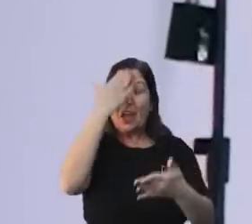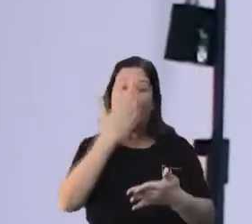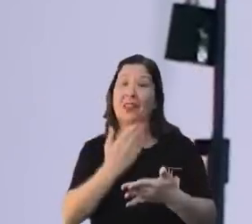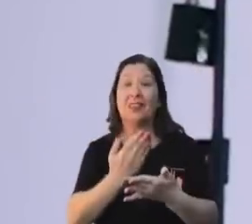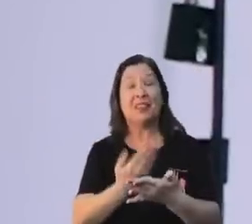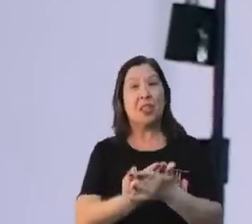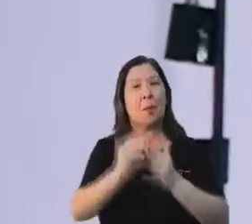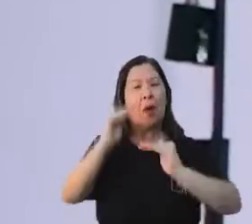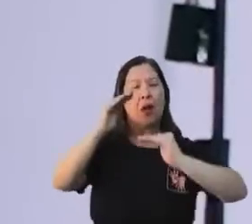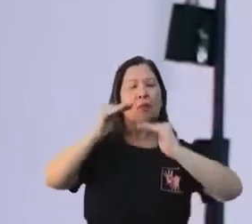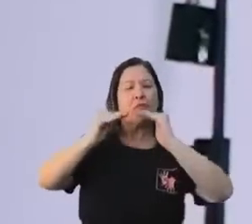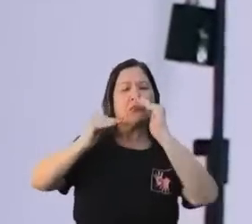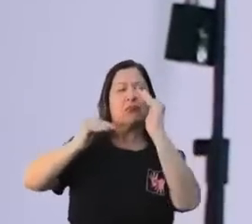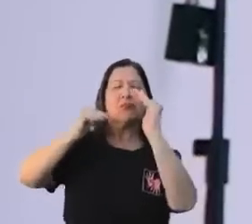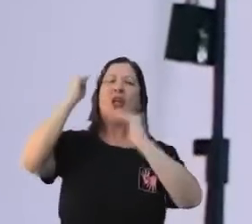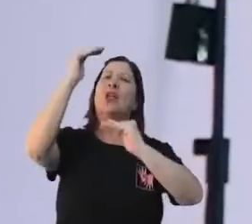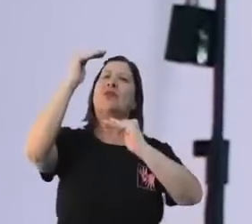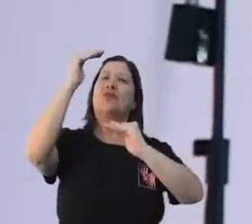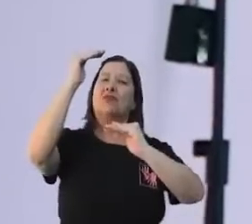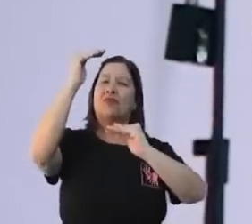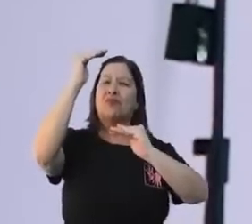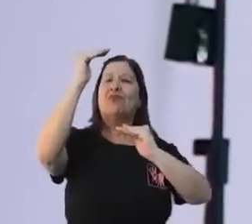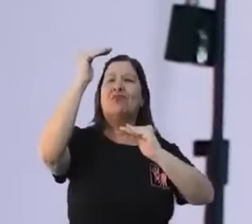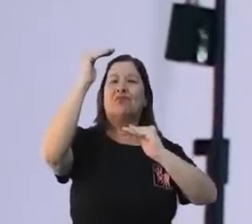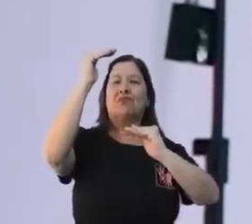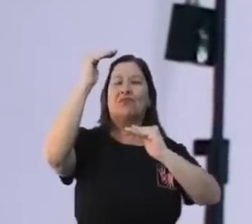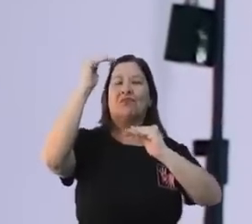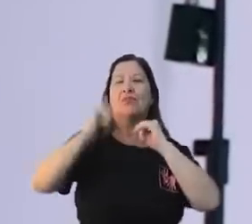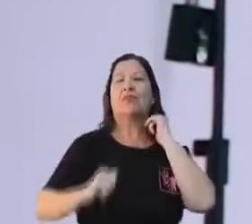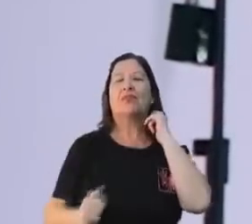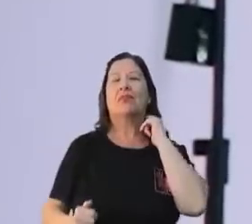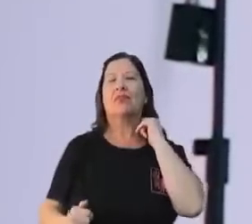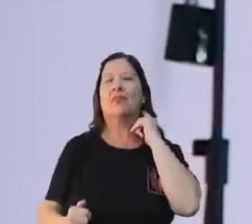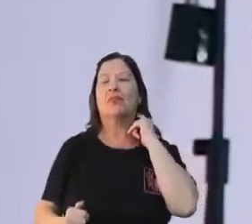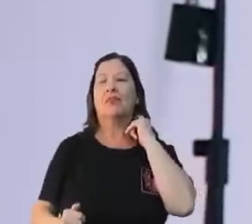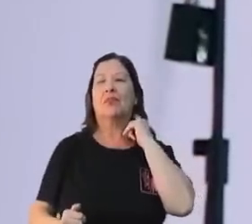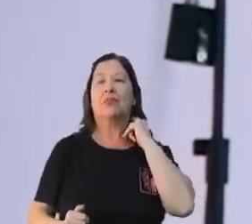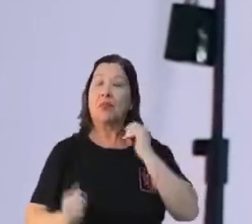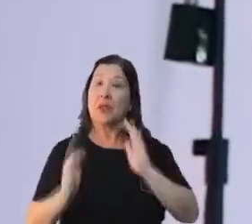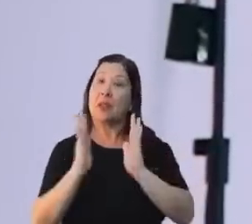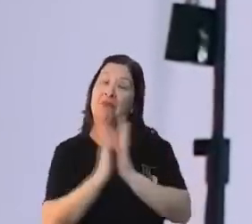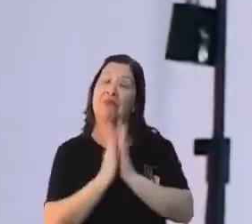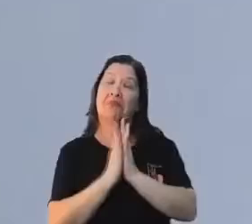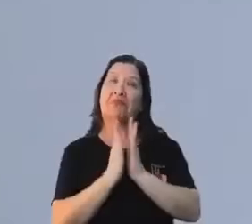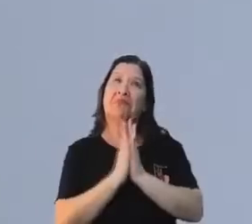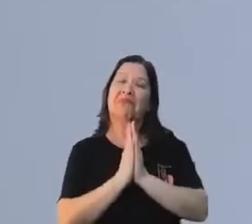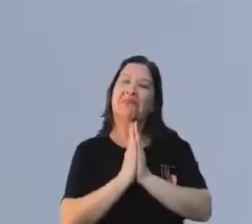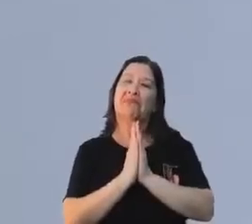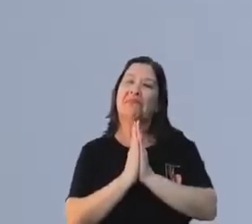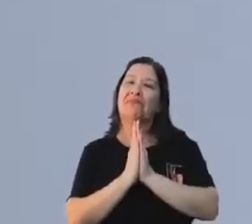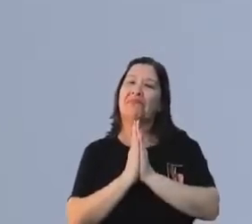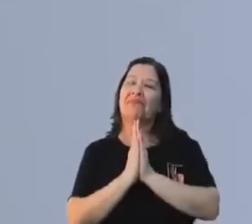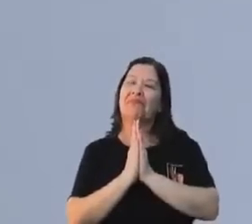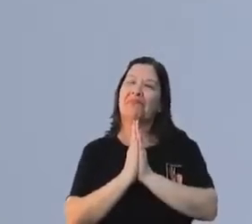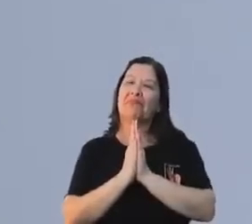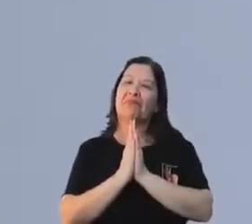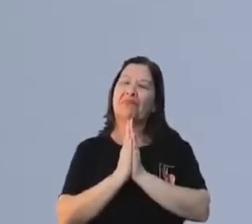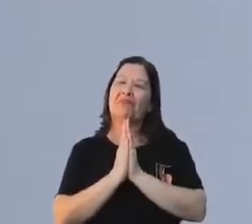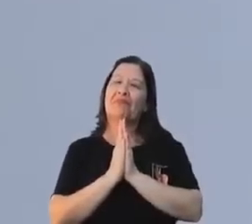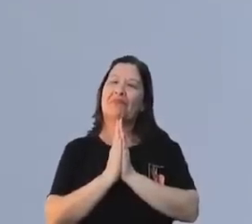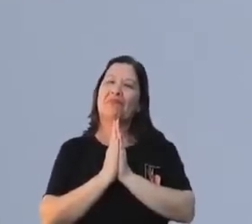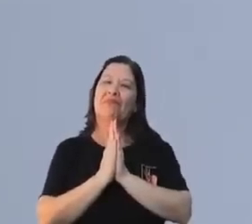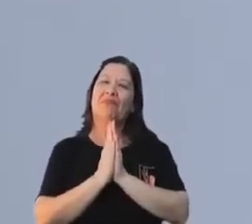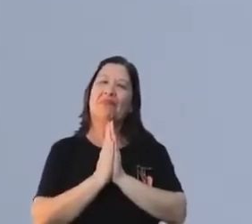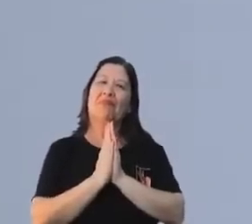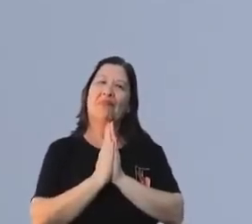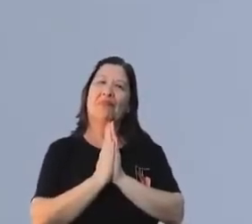para um crescimento ainda mais exponencial. E a minha oração é que o melhor